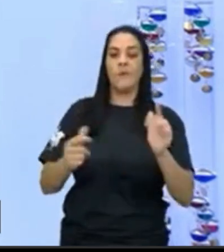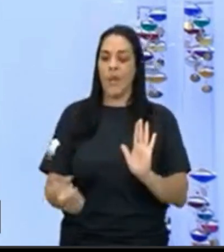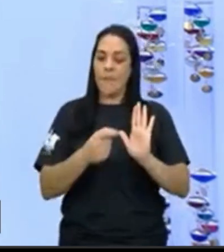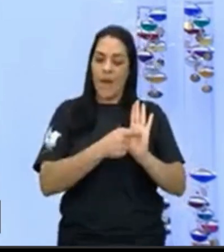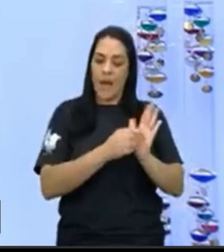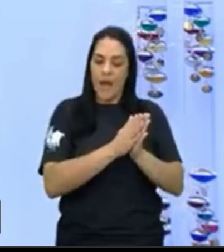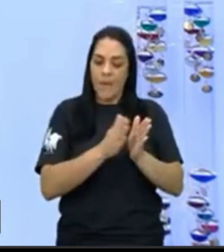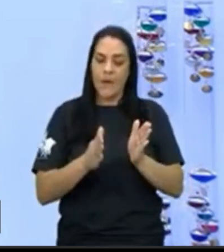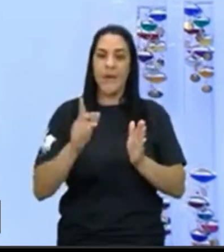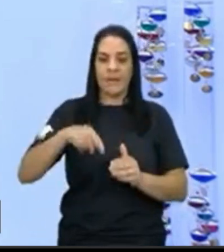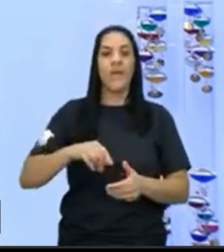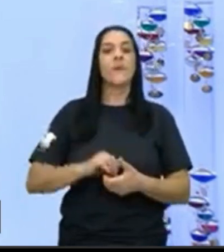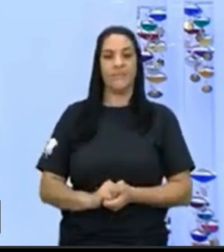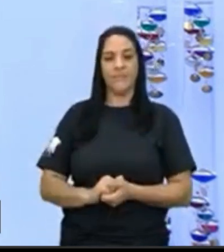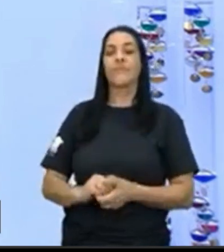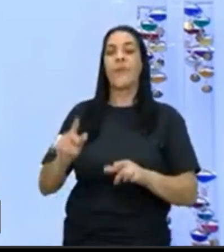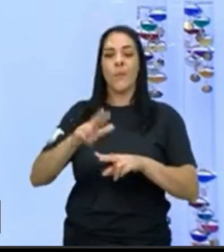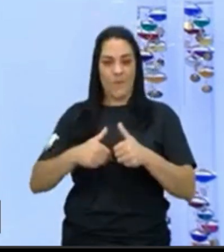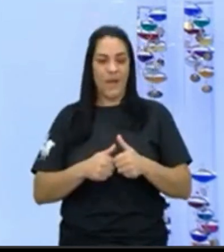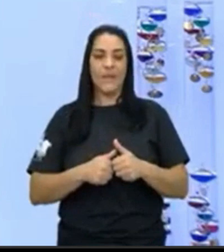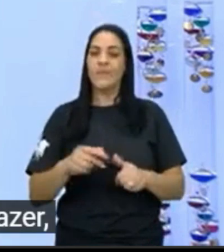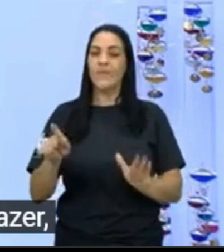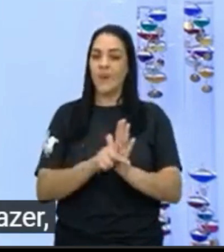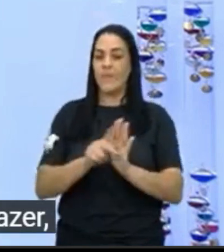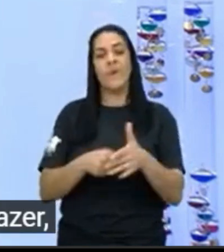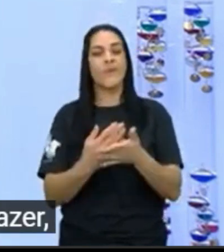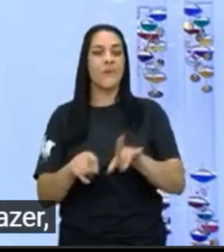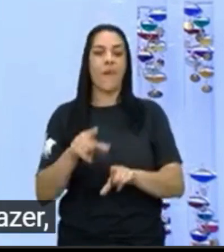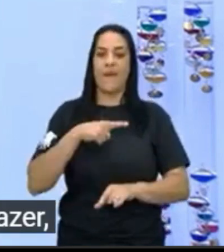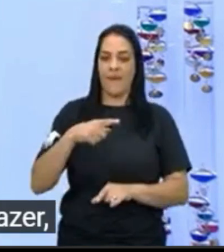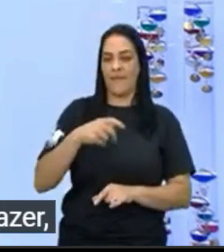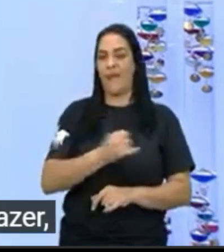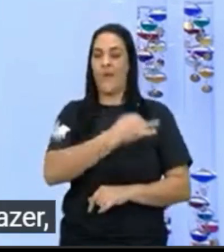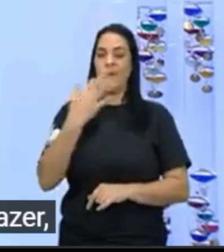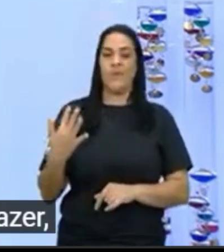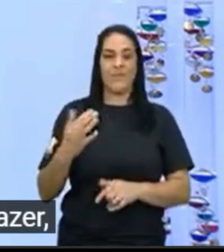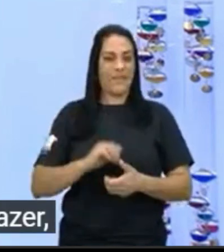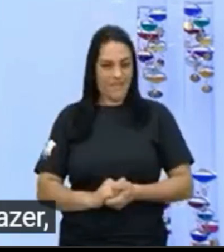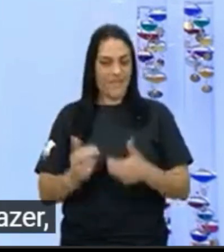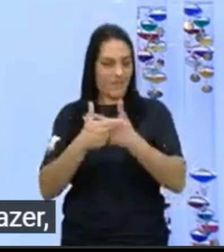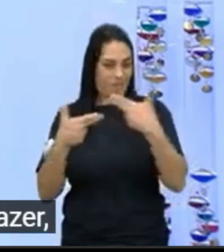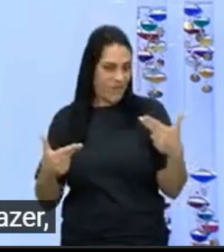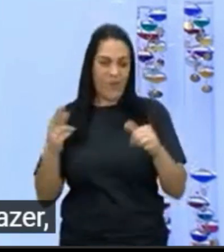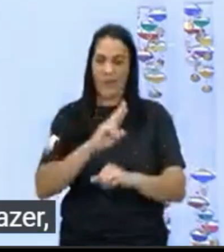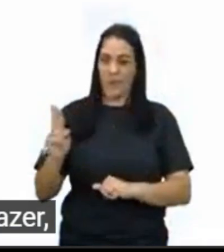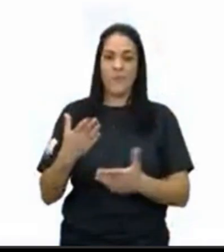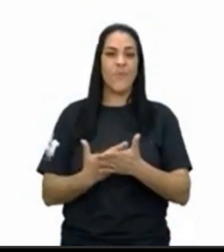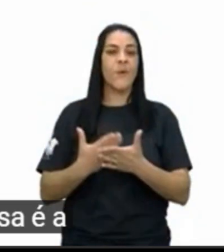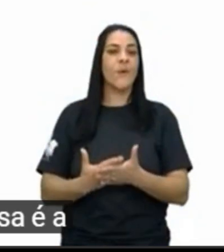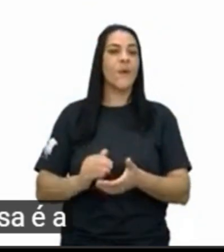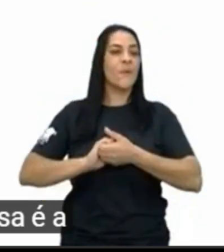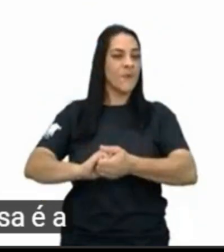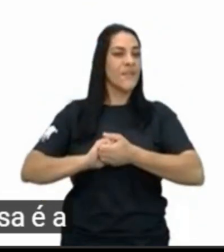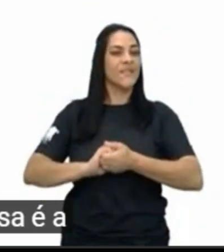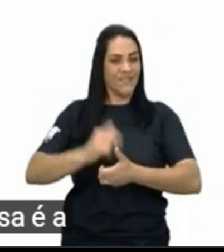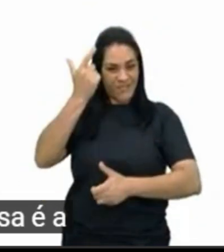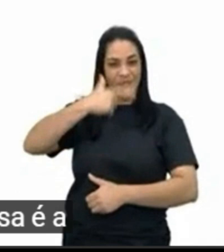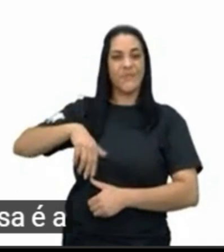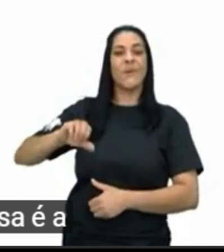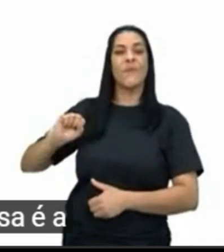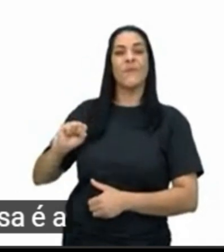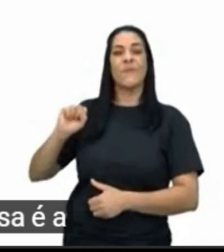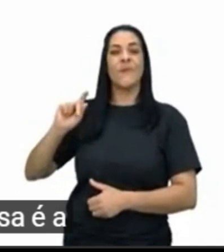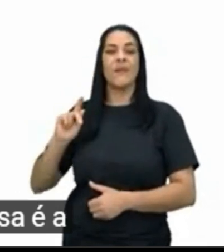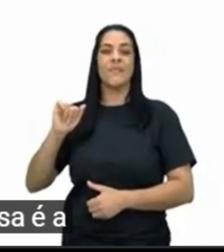outra placa, é a placa Shield, que através dessa placa a gente tem inúmeras opções. E o nome da aula é Prazer, eu sou a